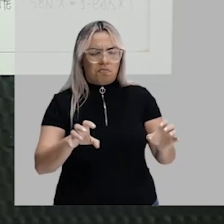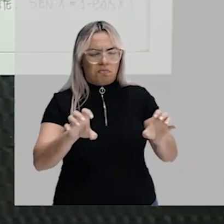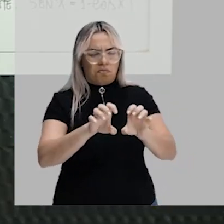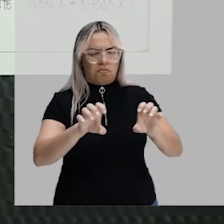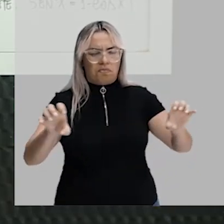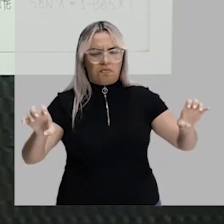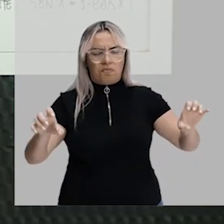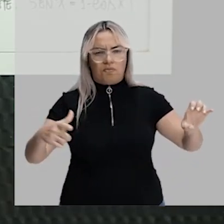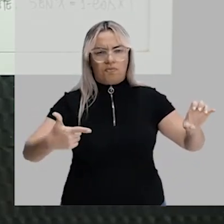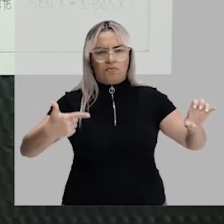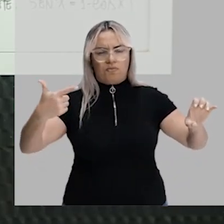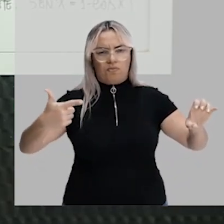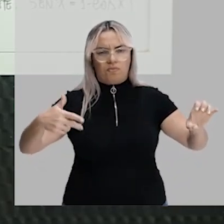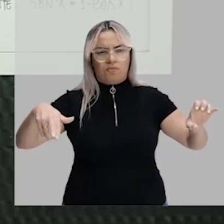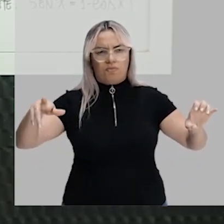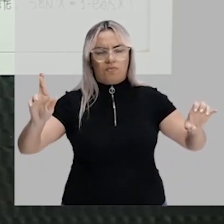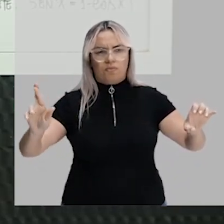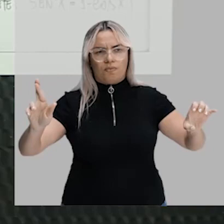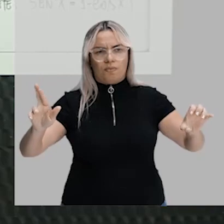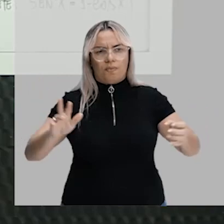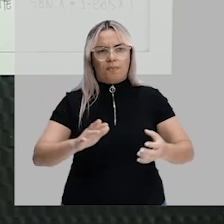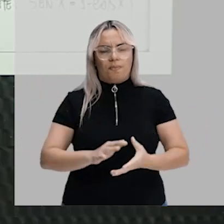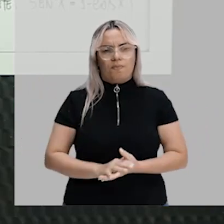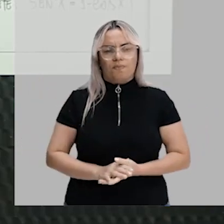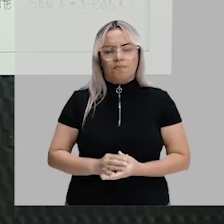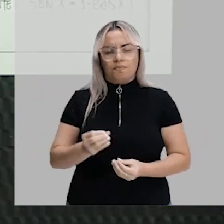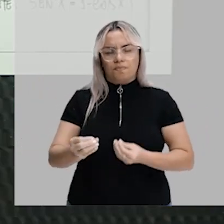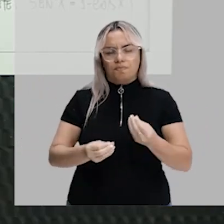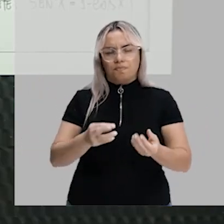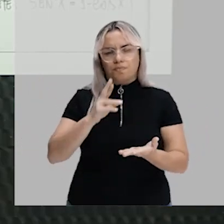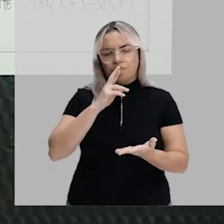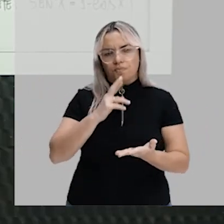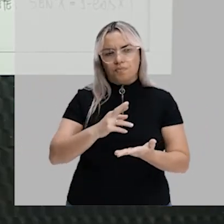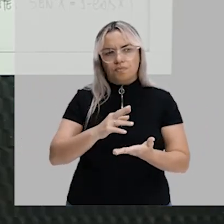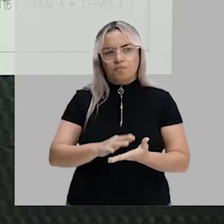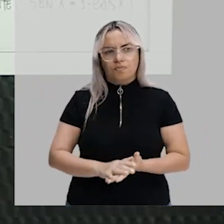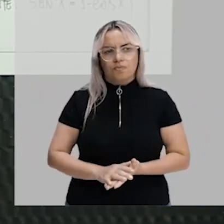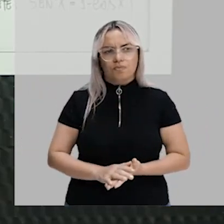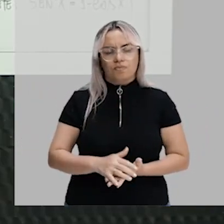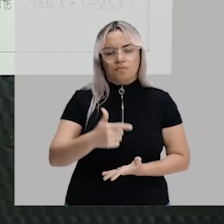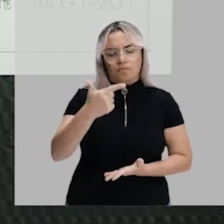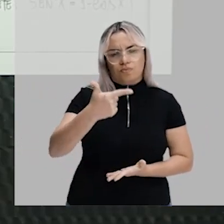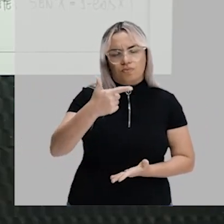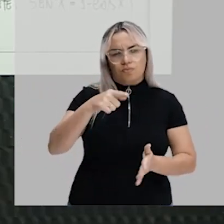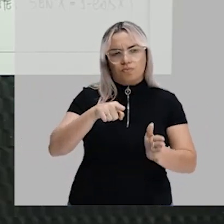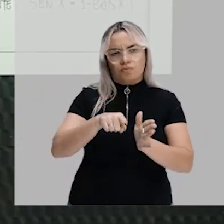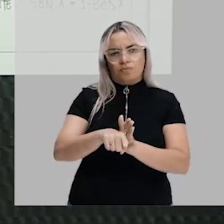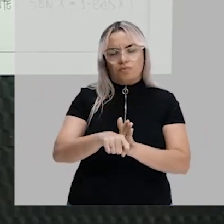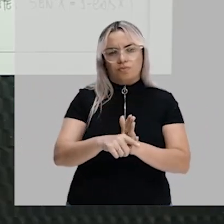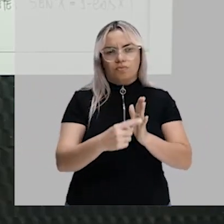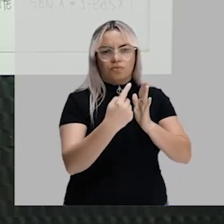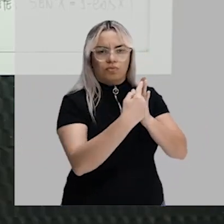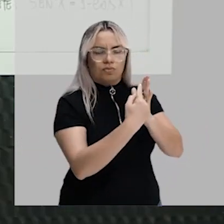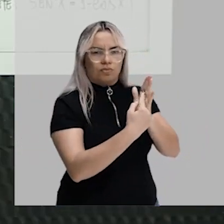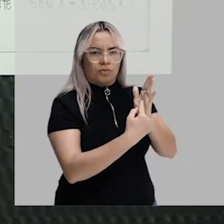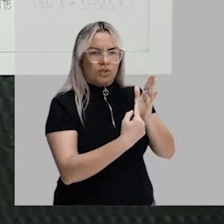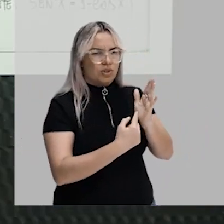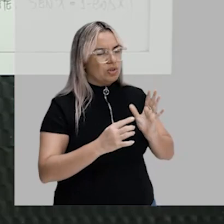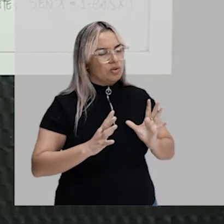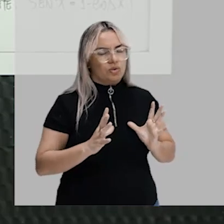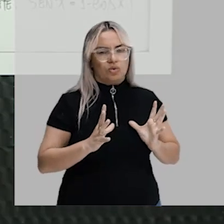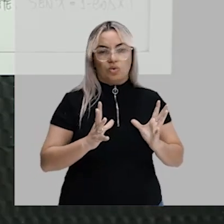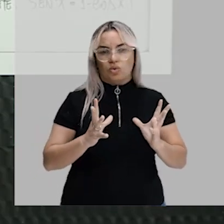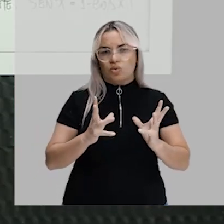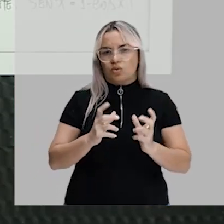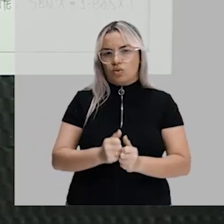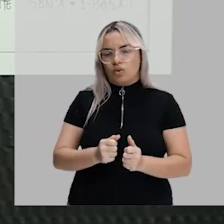aqui para resolver essa segunda questão aqui da nossa lista todas as outras questões são parecidas com